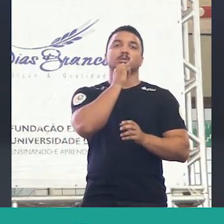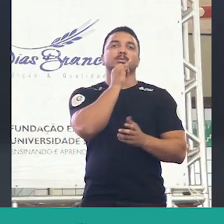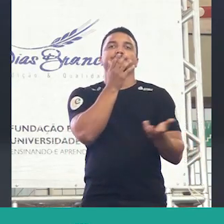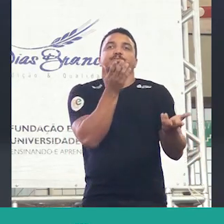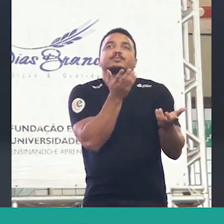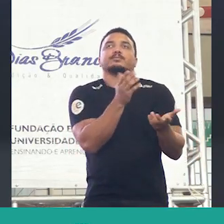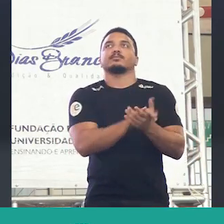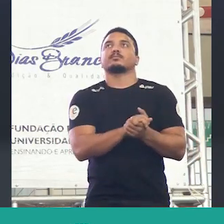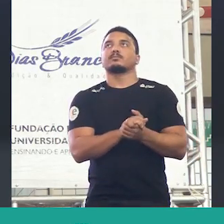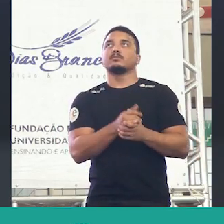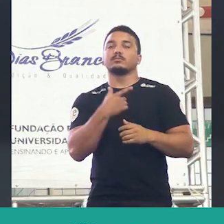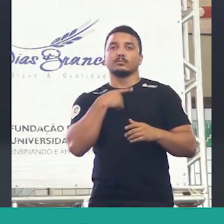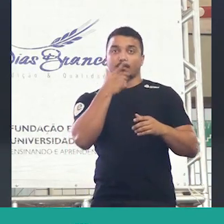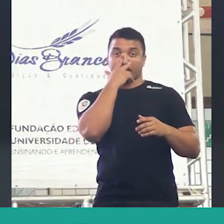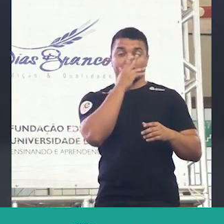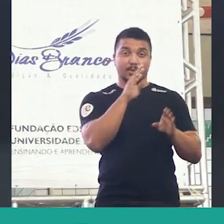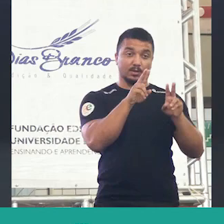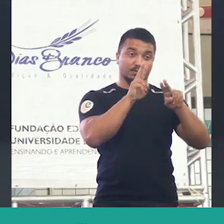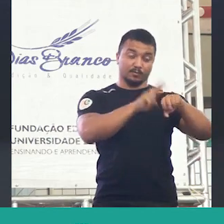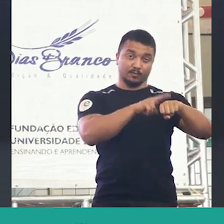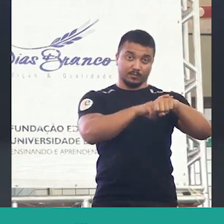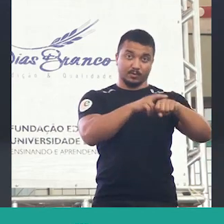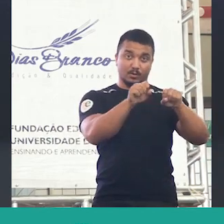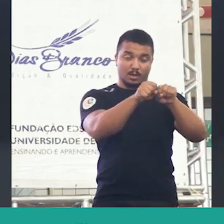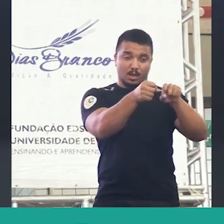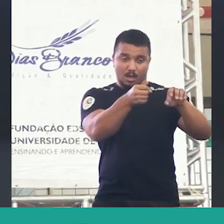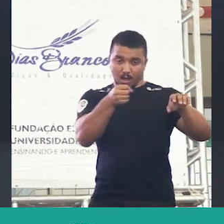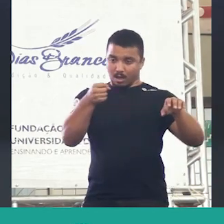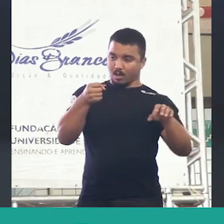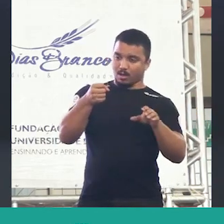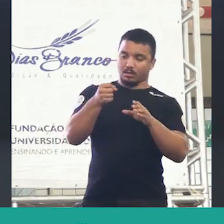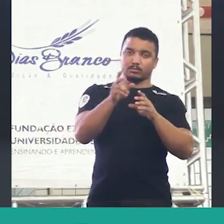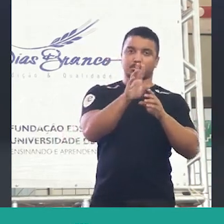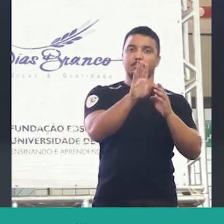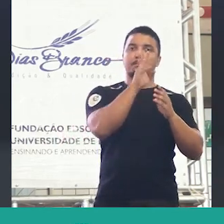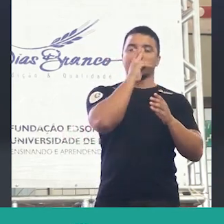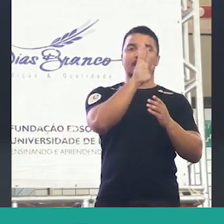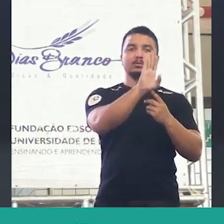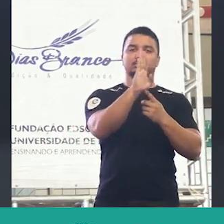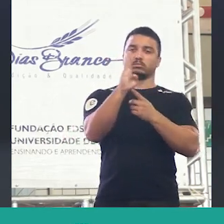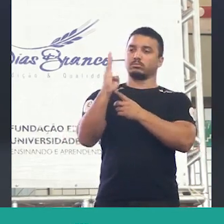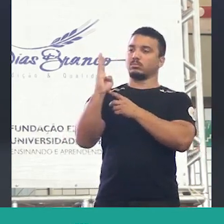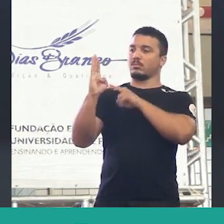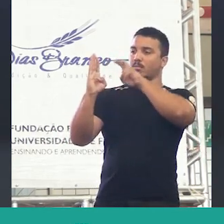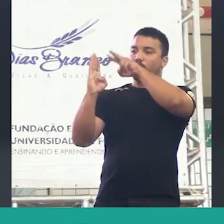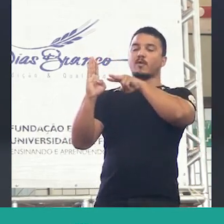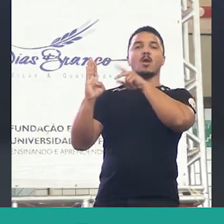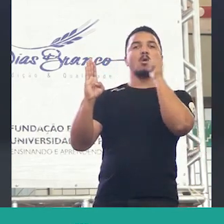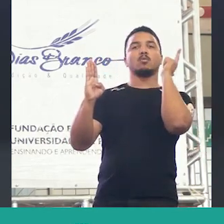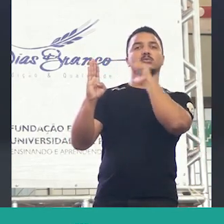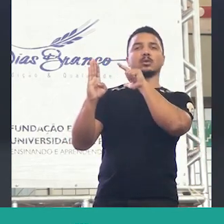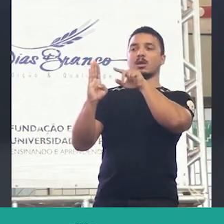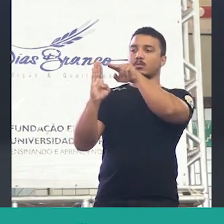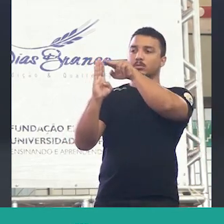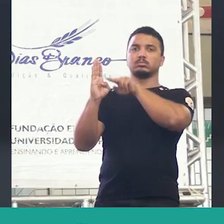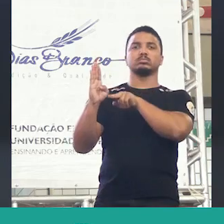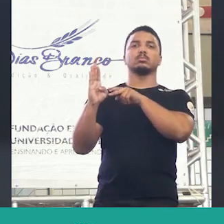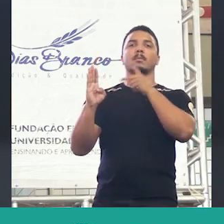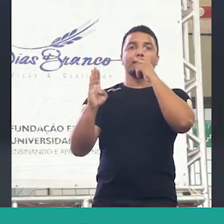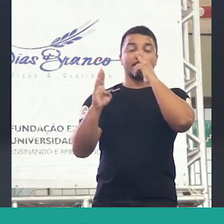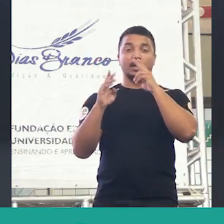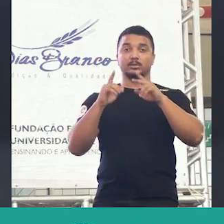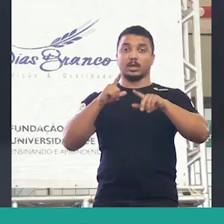pessoal. Agora, quando você abre o vidro e você olha para a lateral aqui e você vê, aquela superfície é caraquenta, não